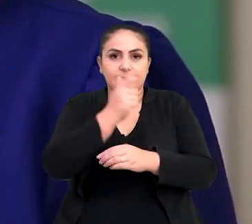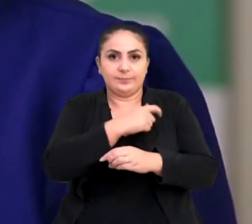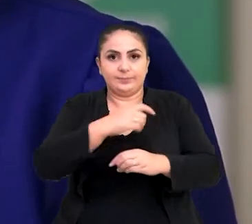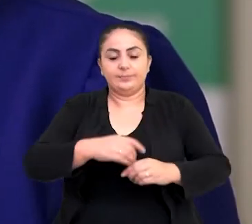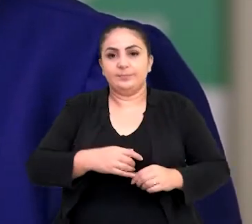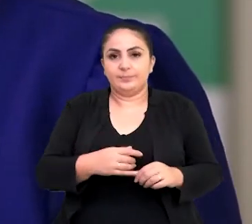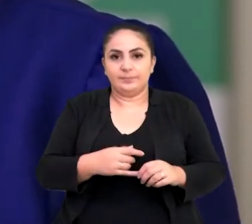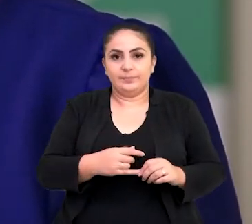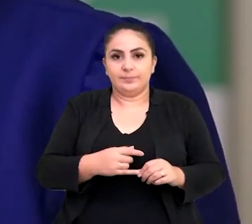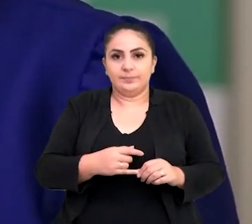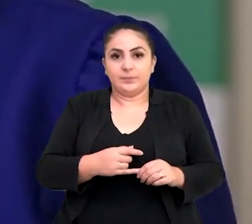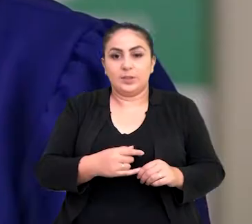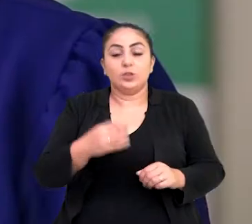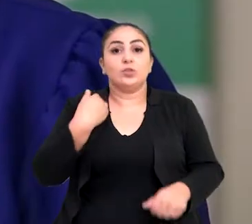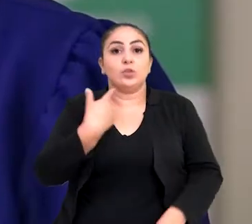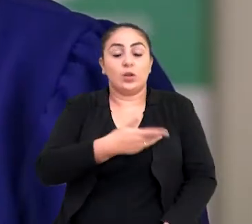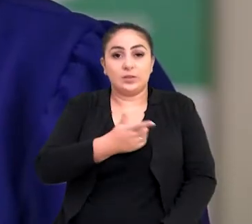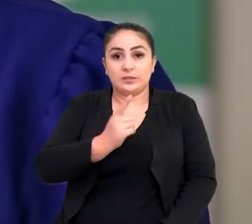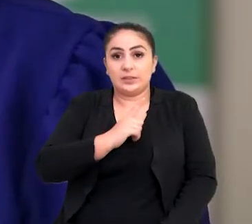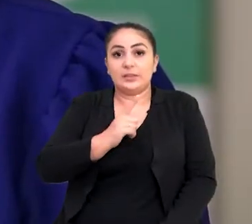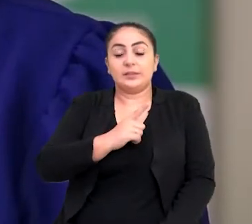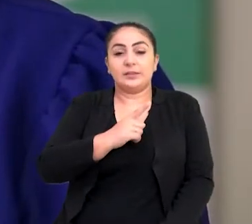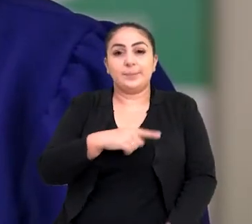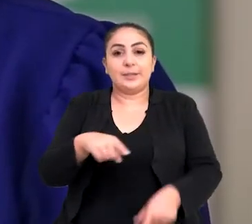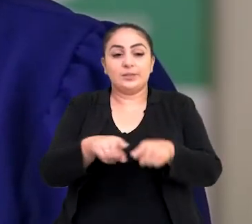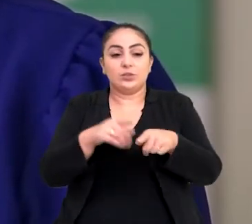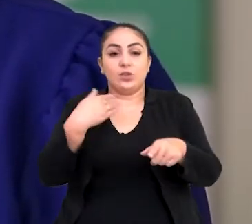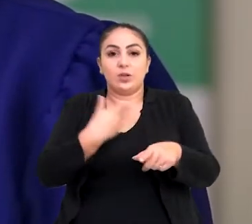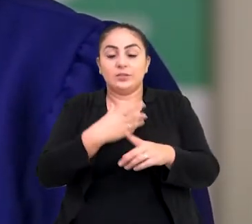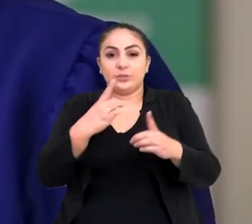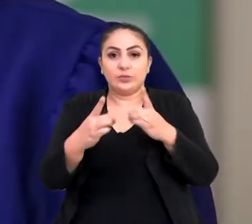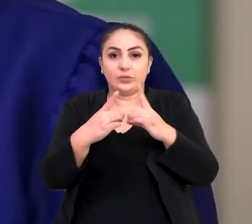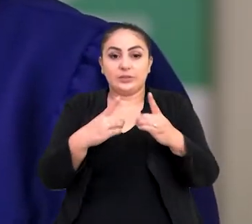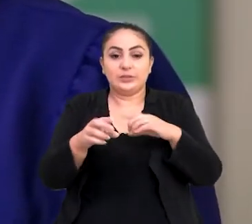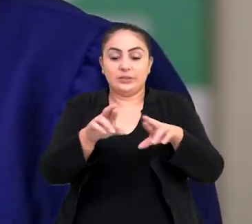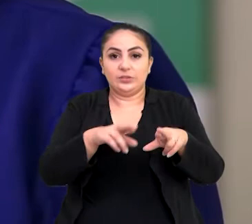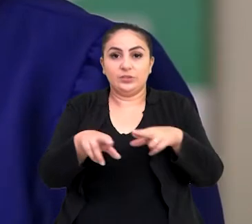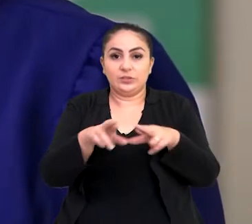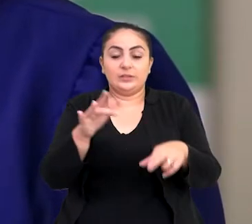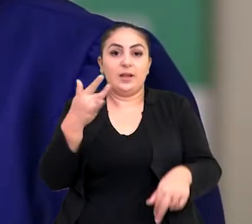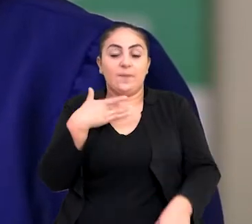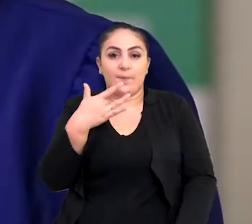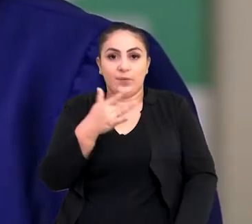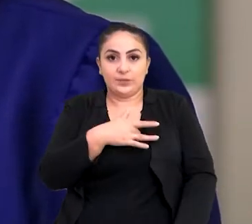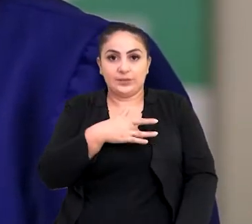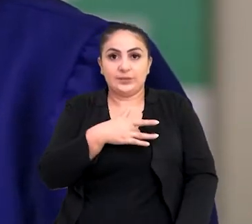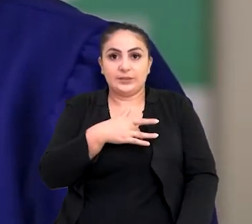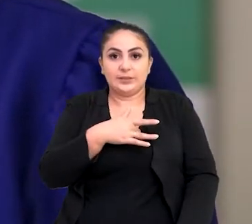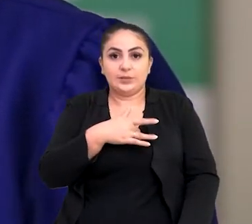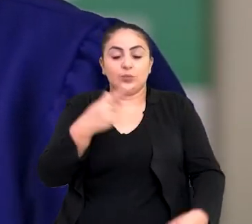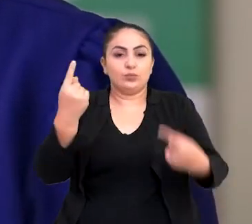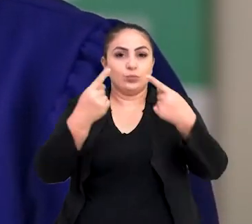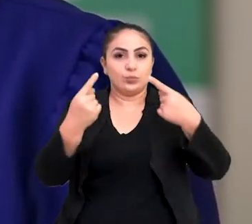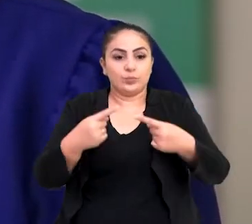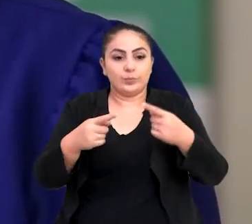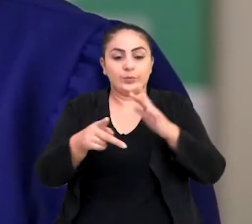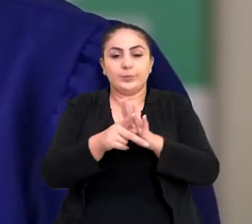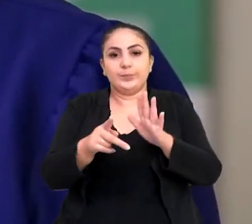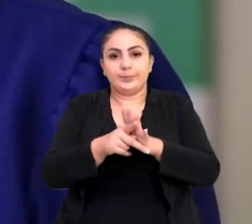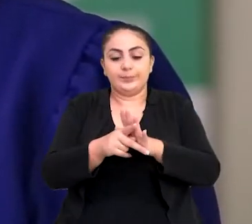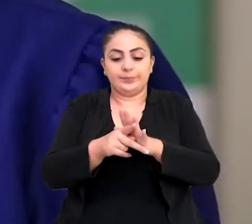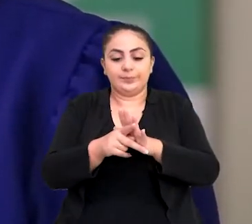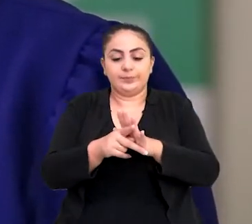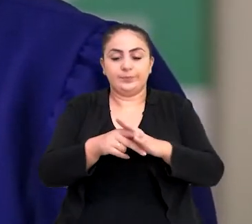das doses de vacinas. Temos também nas nossas coordenadorias regionais de saúde